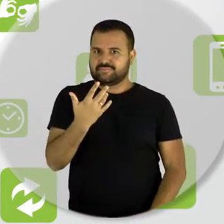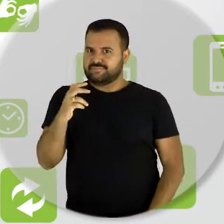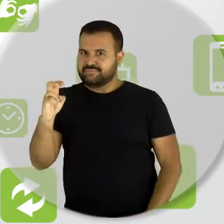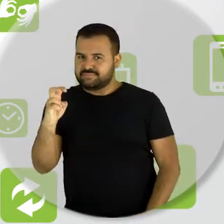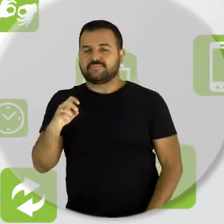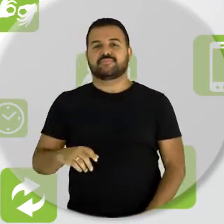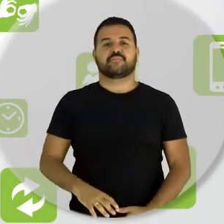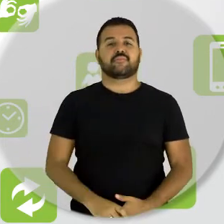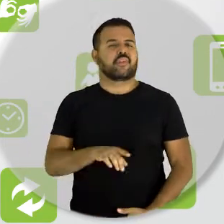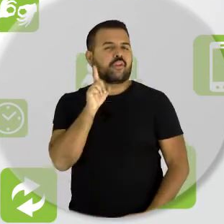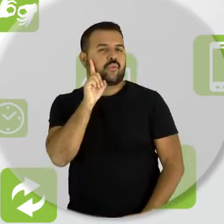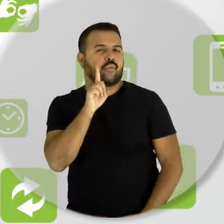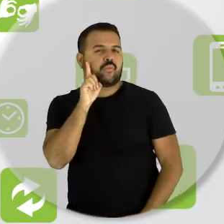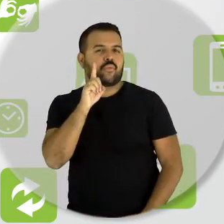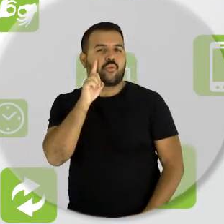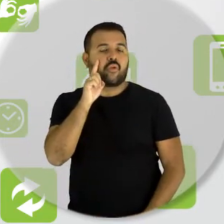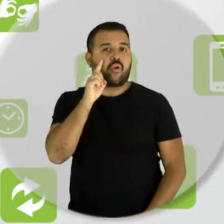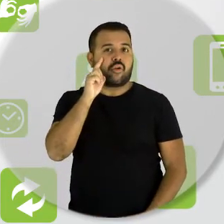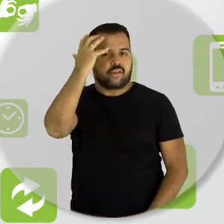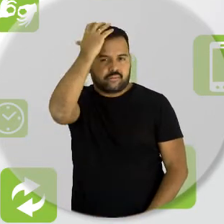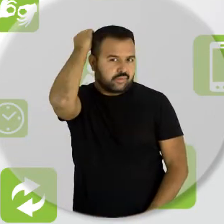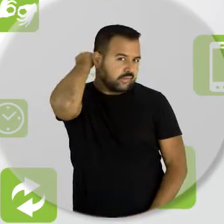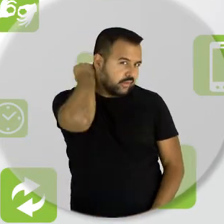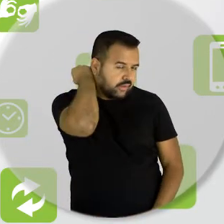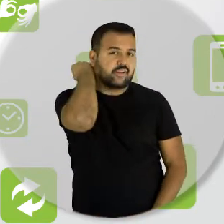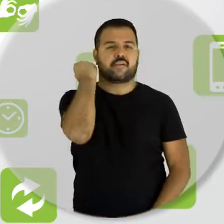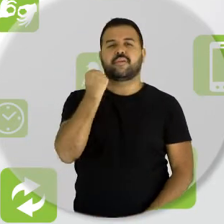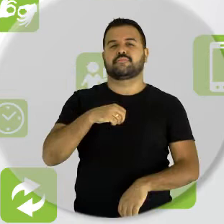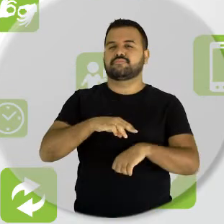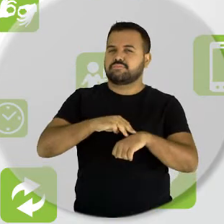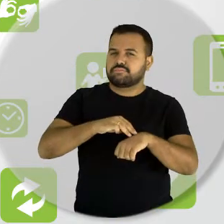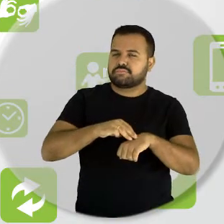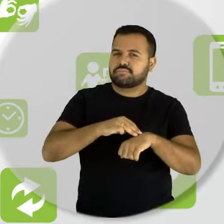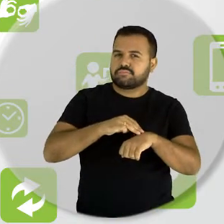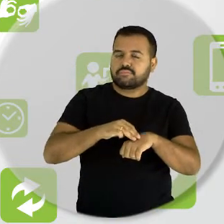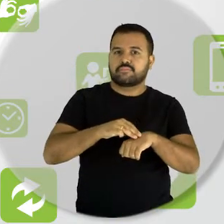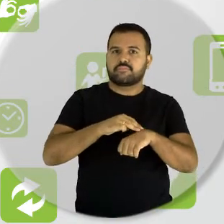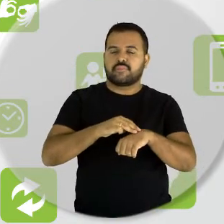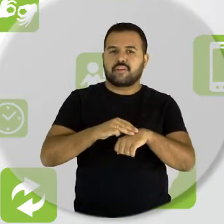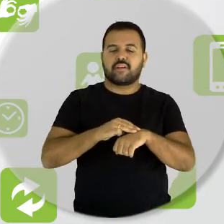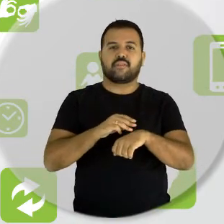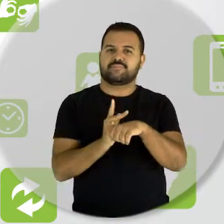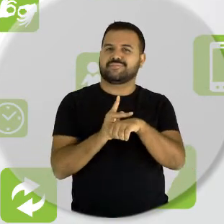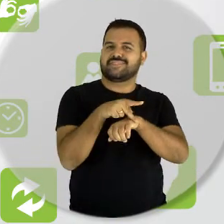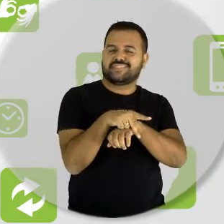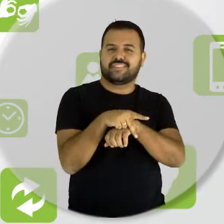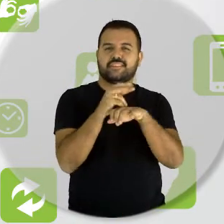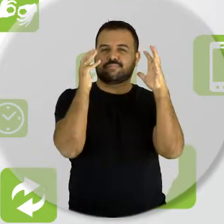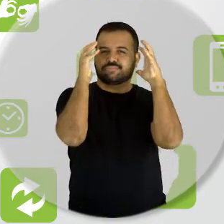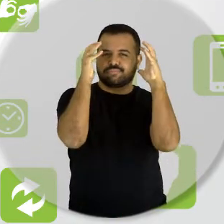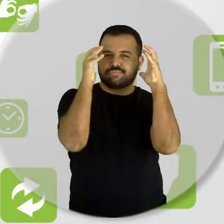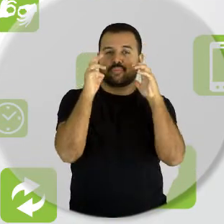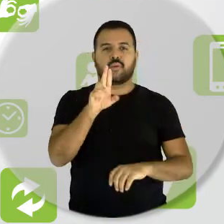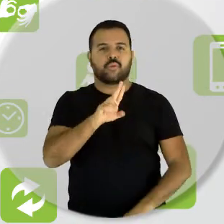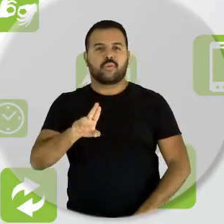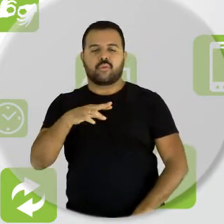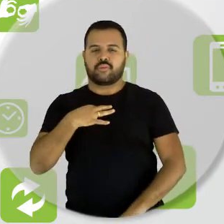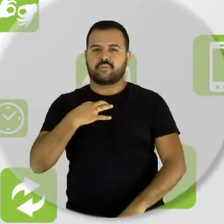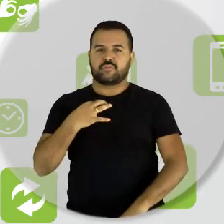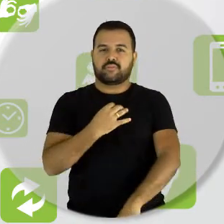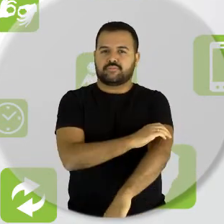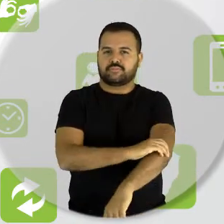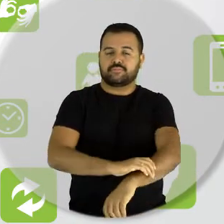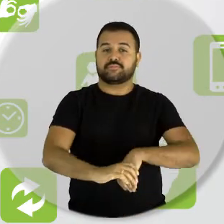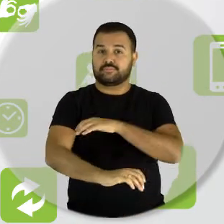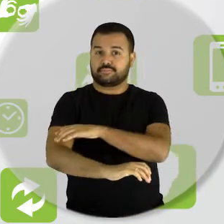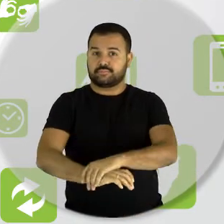anos, pele parda, cabelo castanho liso preso, meu rosto é arredondado, uso uma blusa azul clara